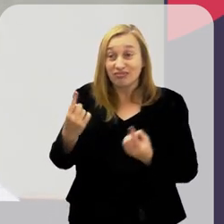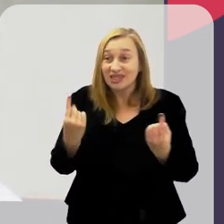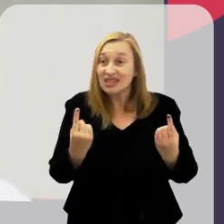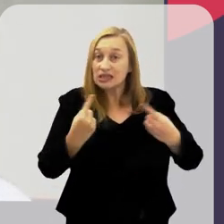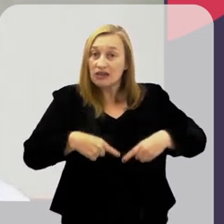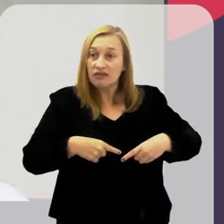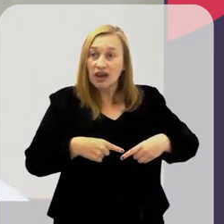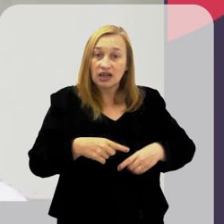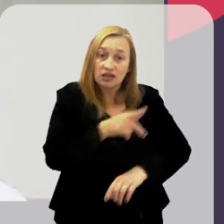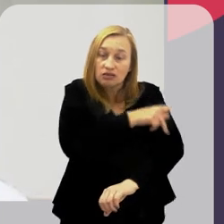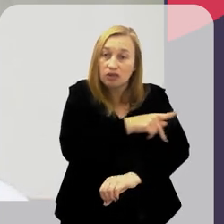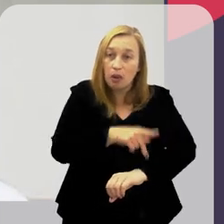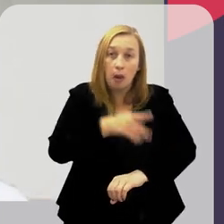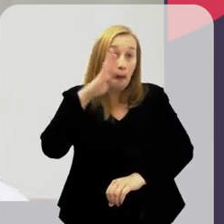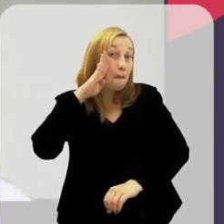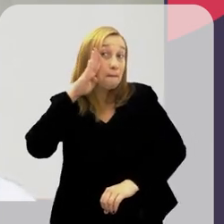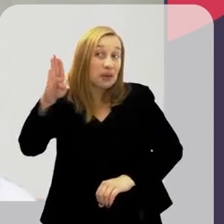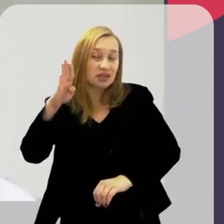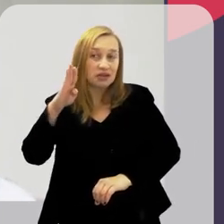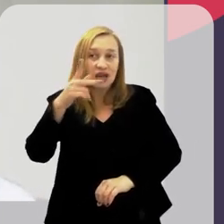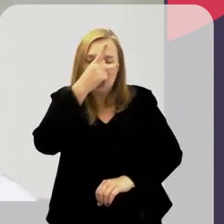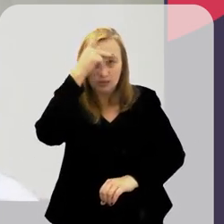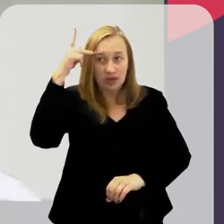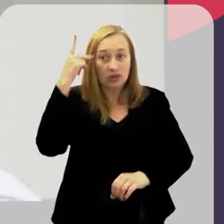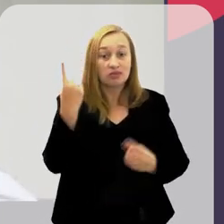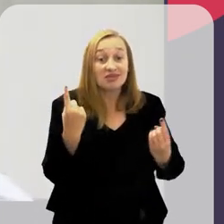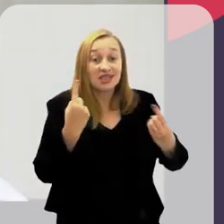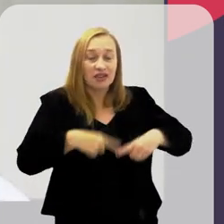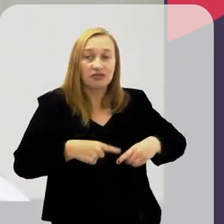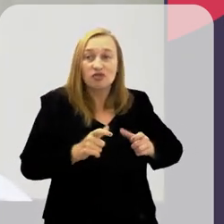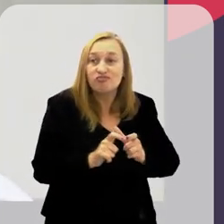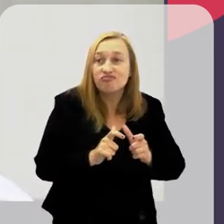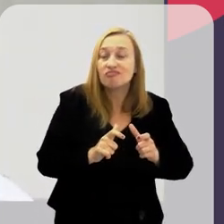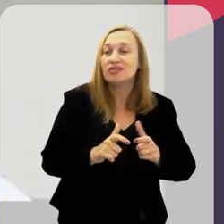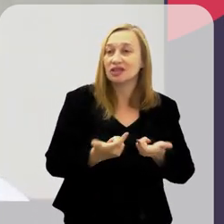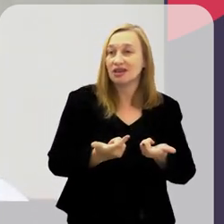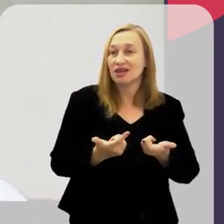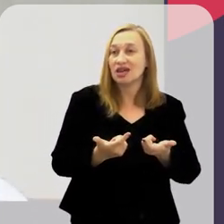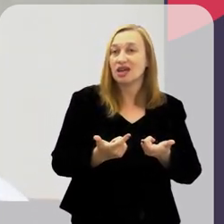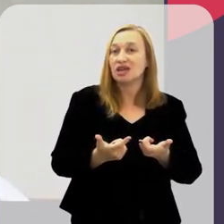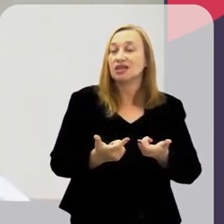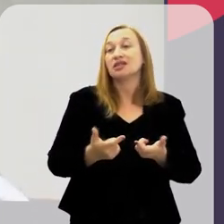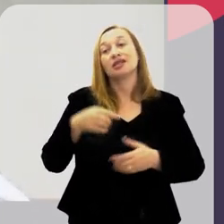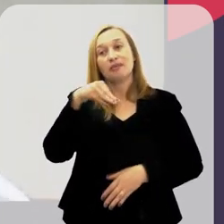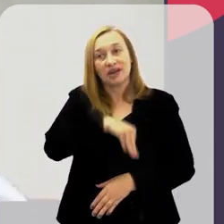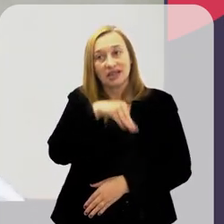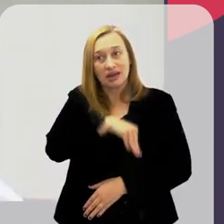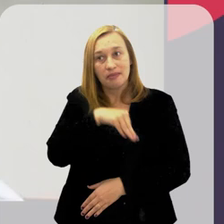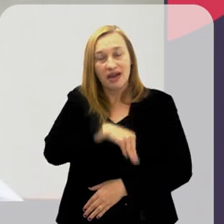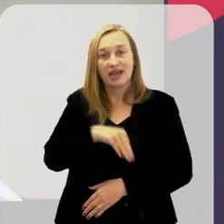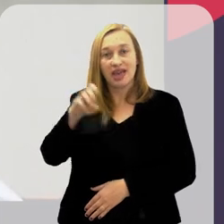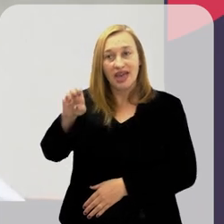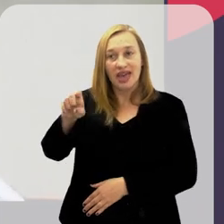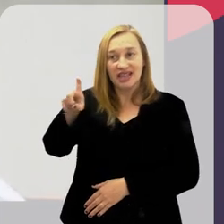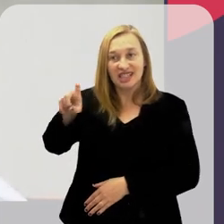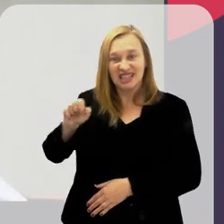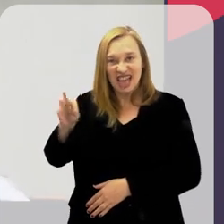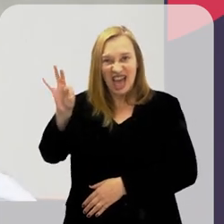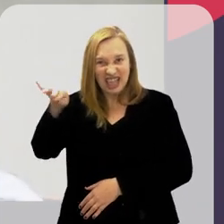Mas o campo da pedagogia, principalmente, o pessoal se esquiva muito da matemática. E o campo das